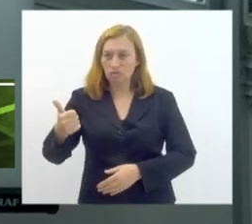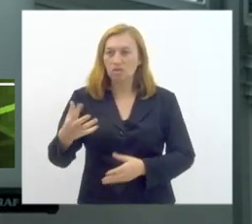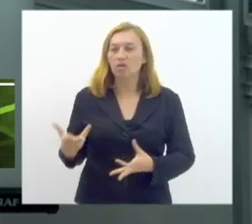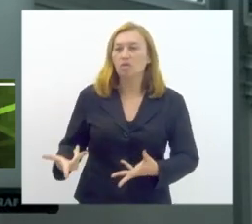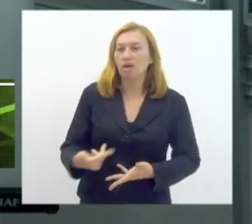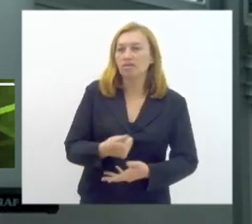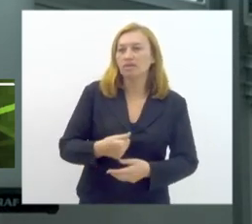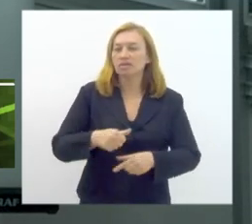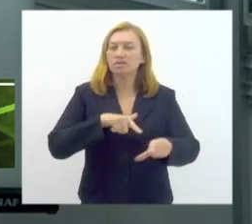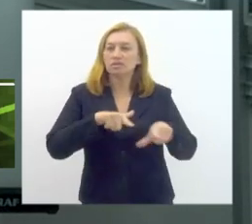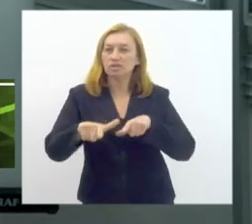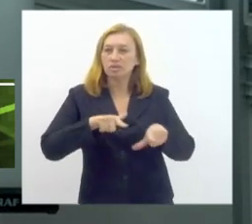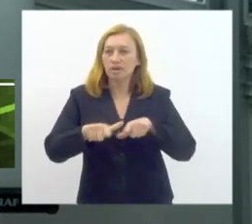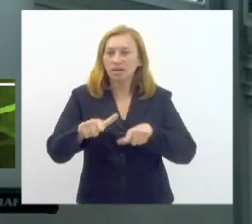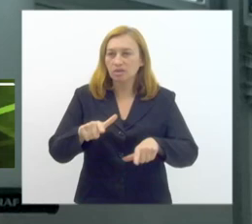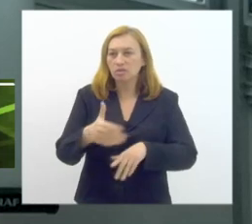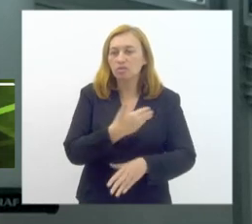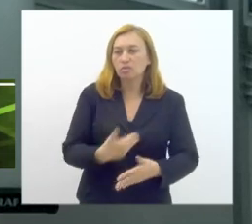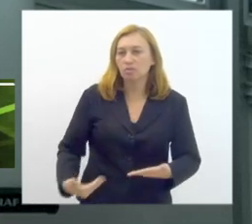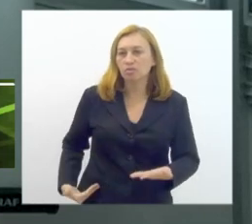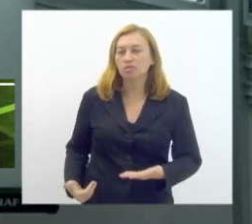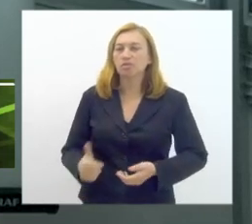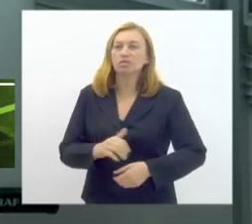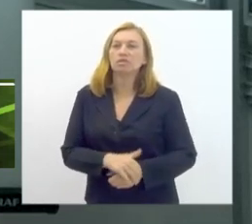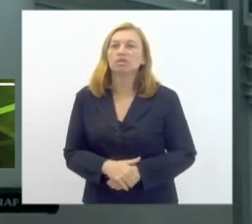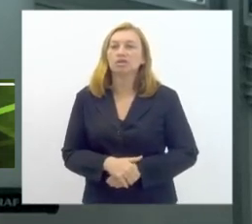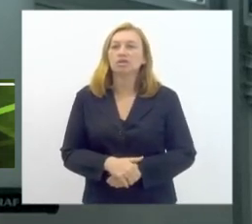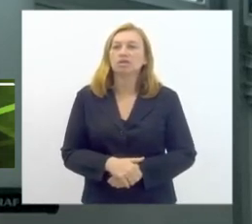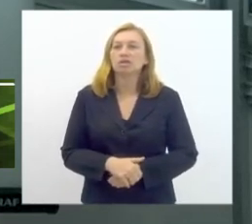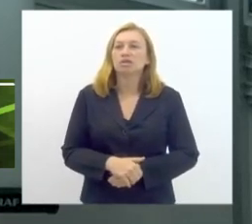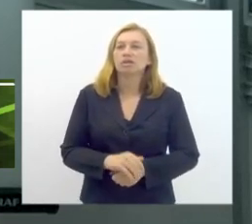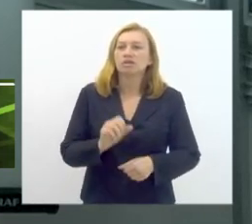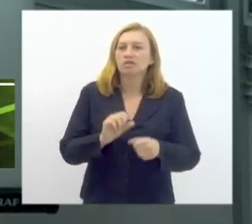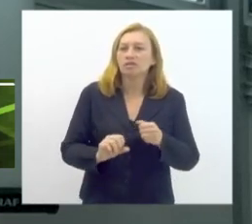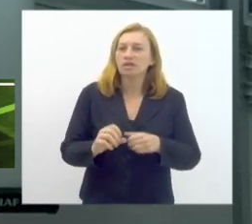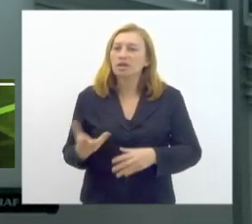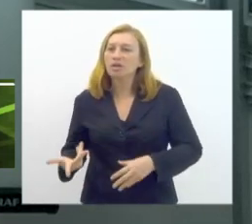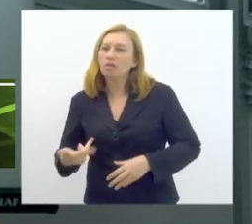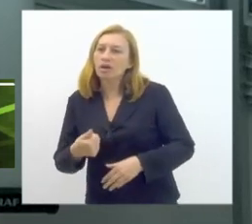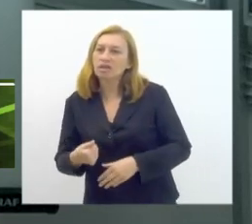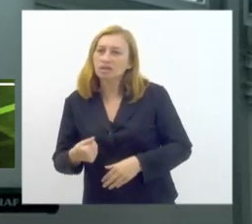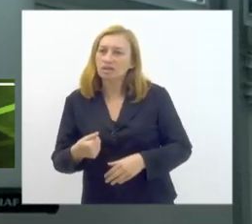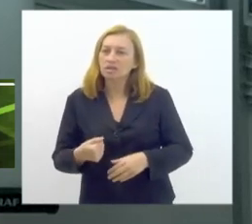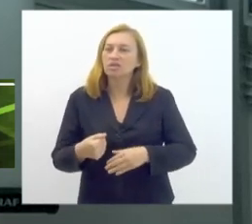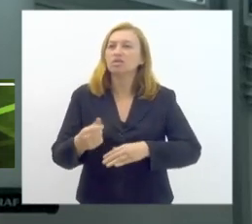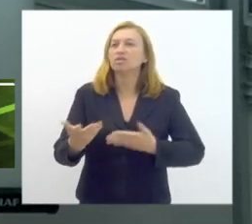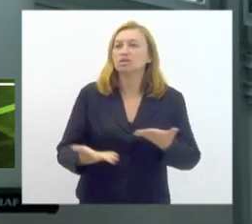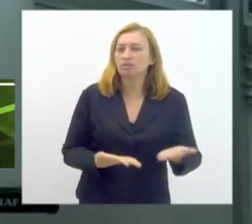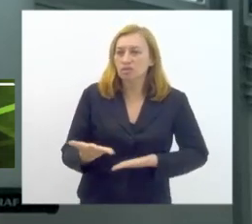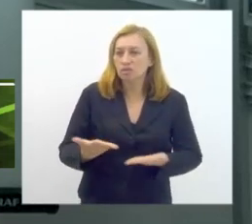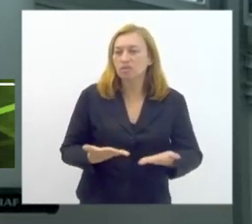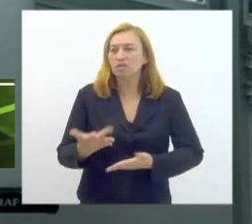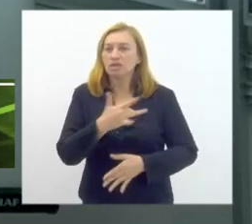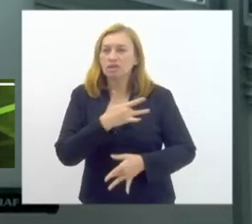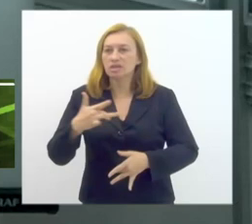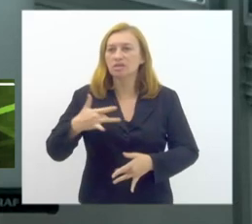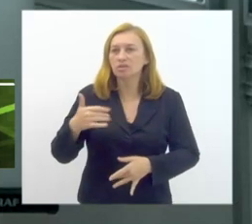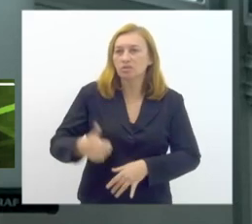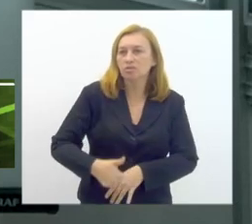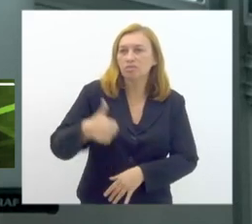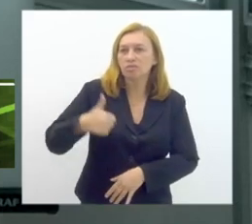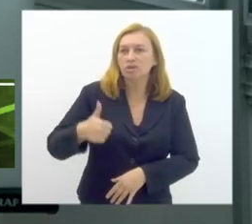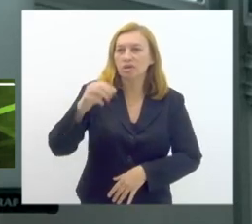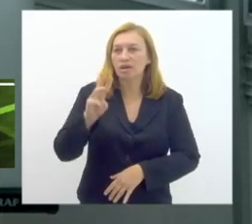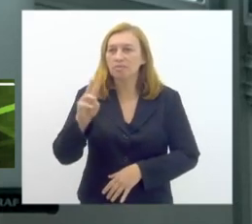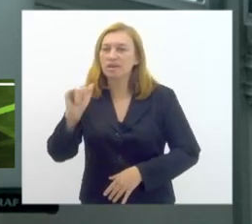qualificação dos servidores públicos. Simultaneamente, será realizada a qualificação dos servidores da saúde com o primeiro webinário, que